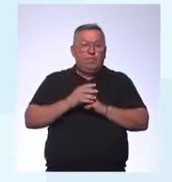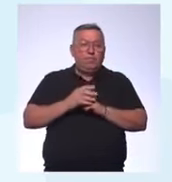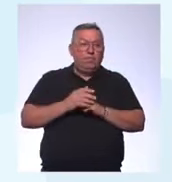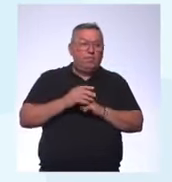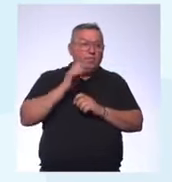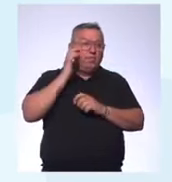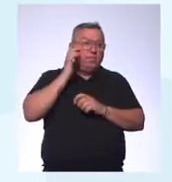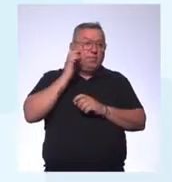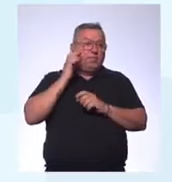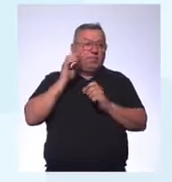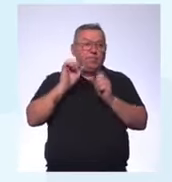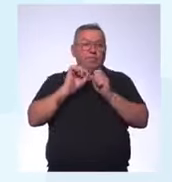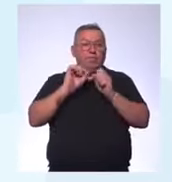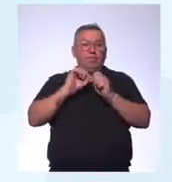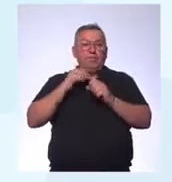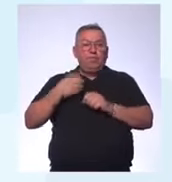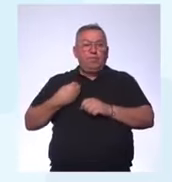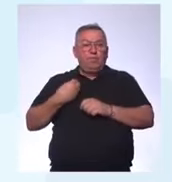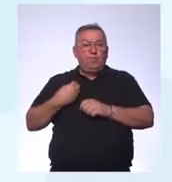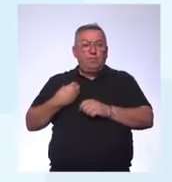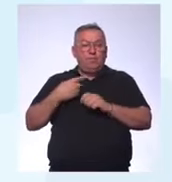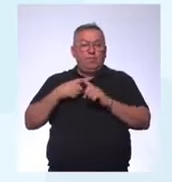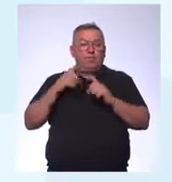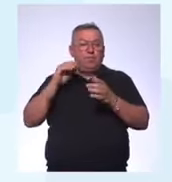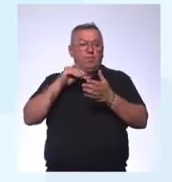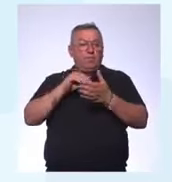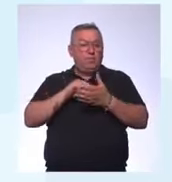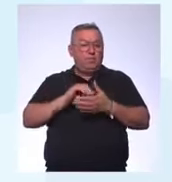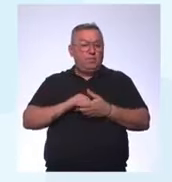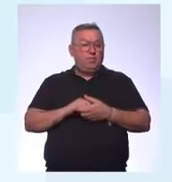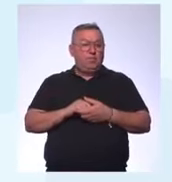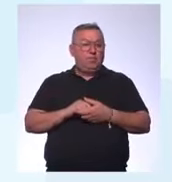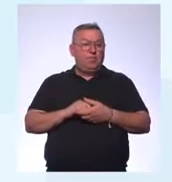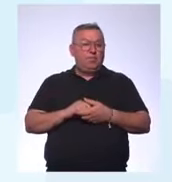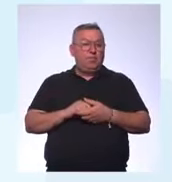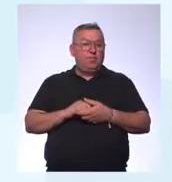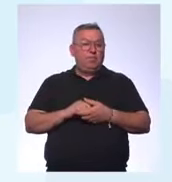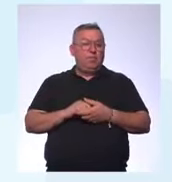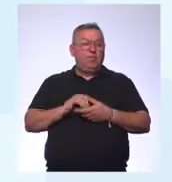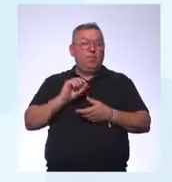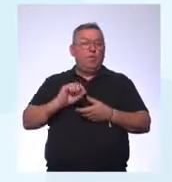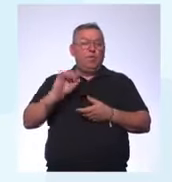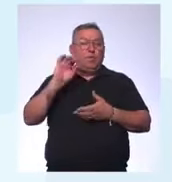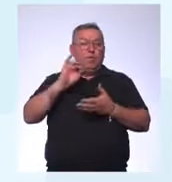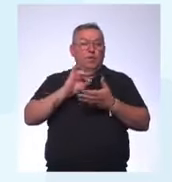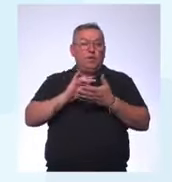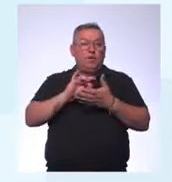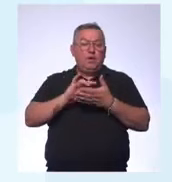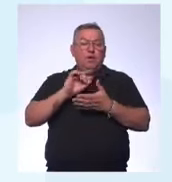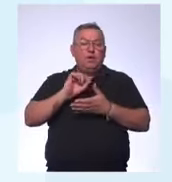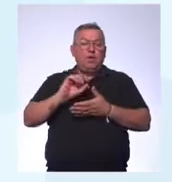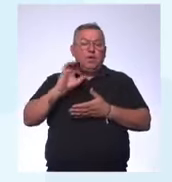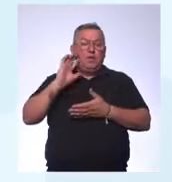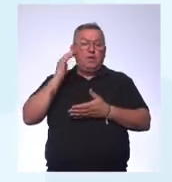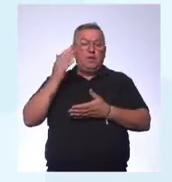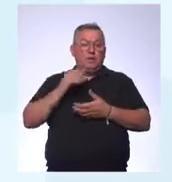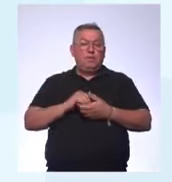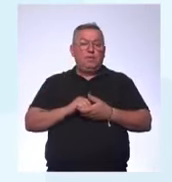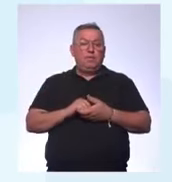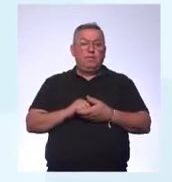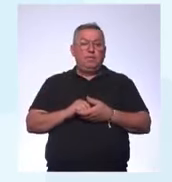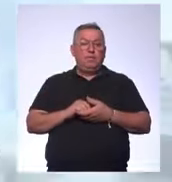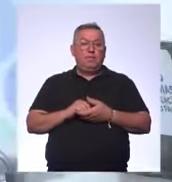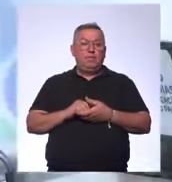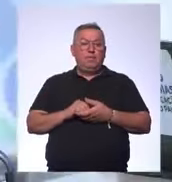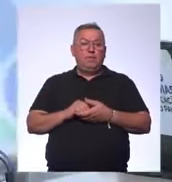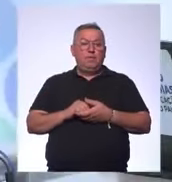e fazendo vítimas. Mas eu quis deixar só até o circulando. Aí, então, vocês também podem mudar, porque, na verdade, é o que está acontecendo, né?